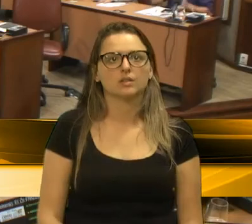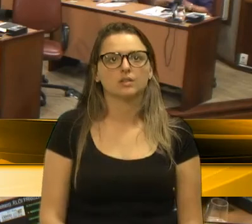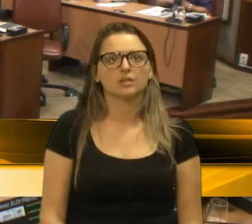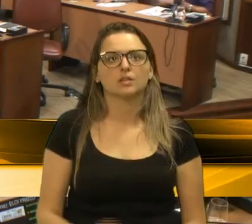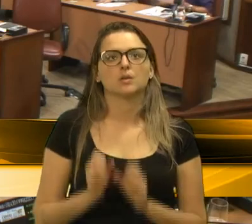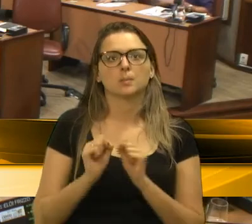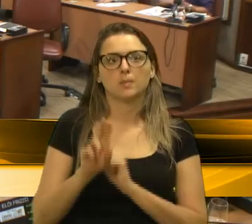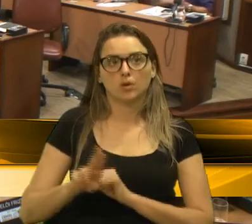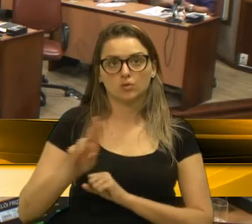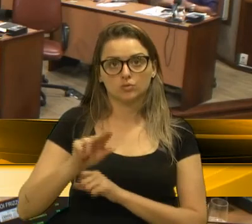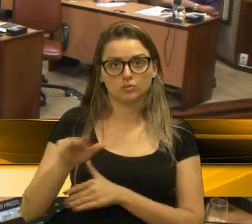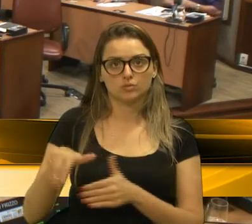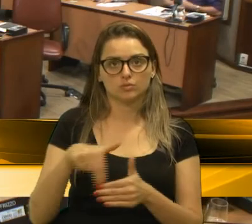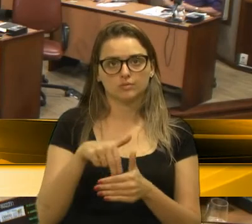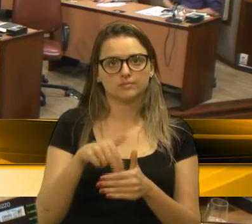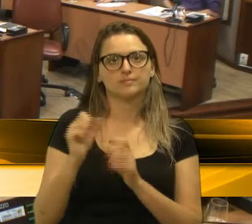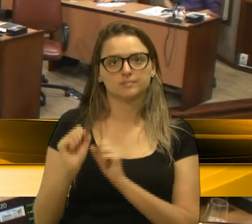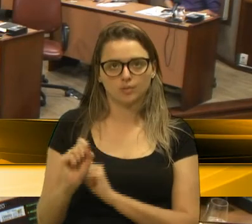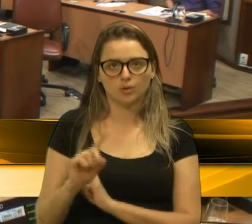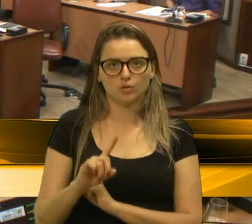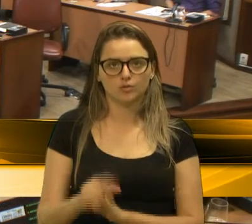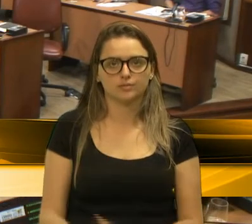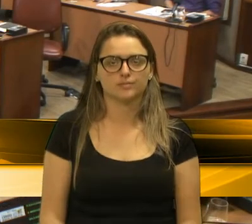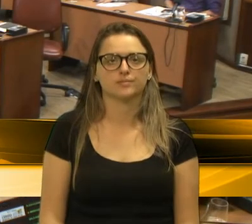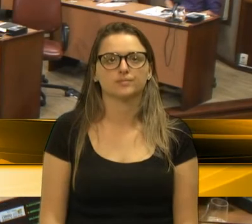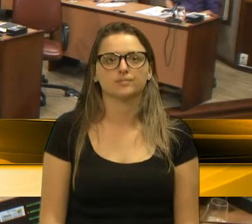os atributos que a bondade